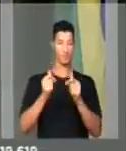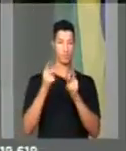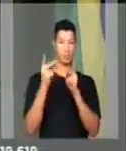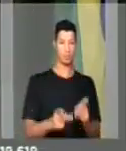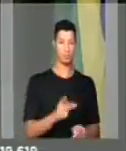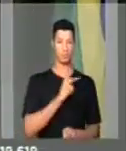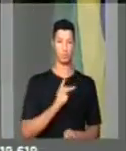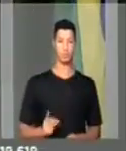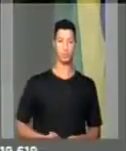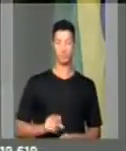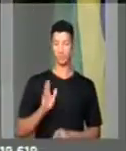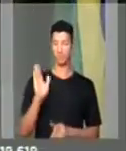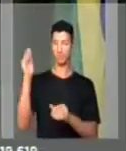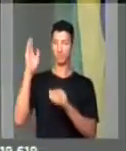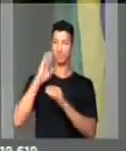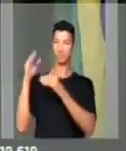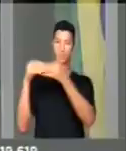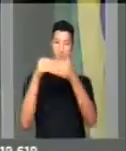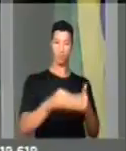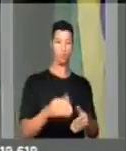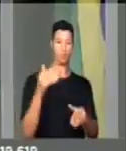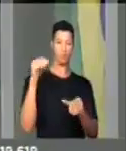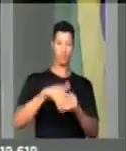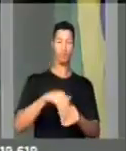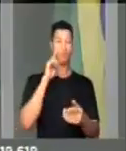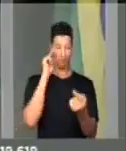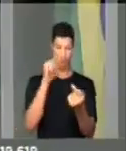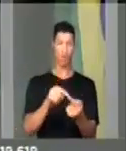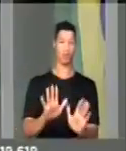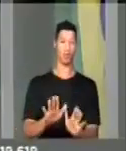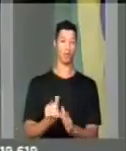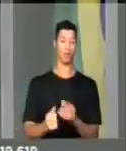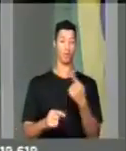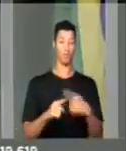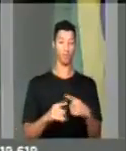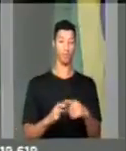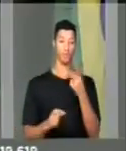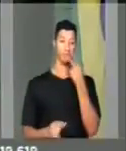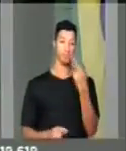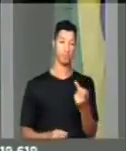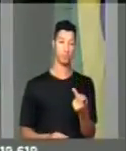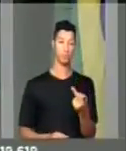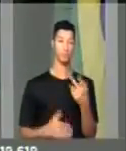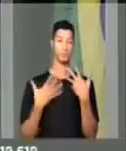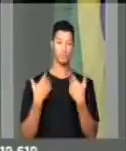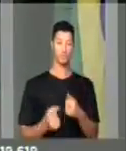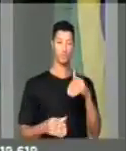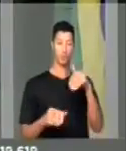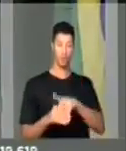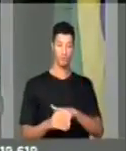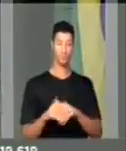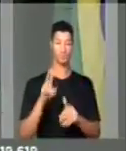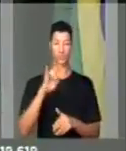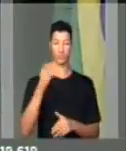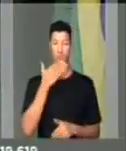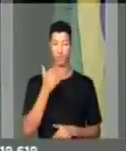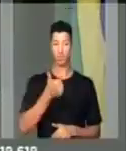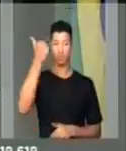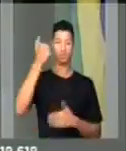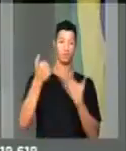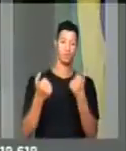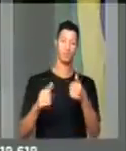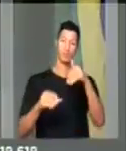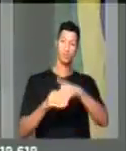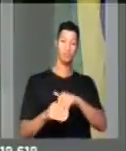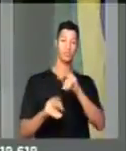que a presidenta Dilma mandou nessa casa, eu votei favorável. Porque eles falavam, vamos votar isso que vai melhorar,